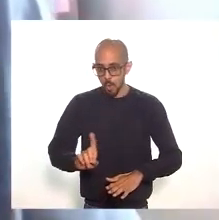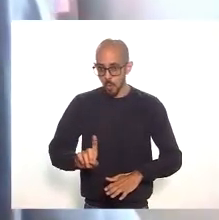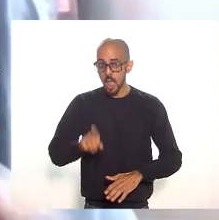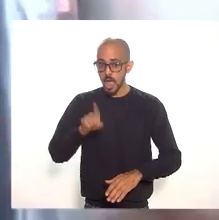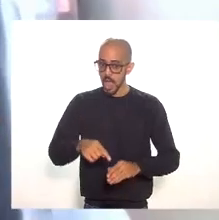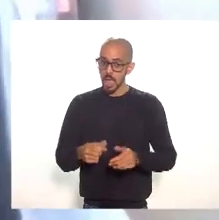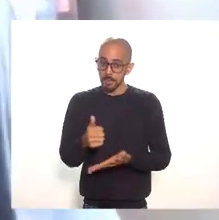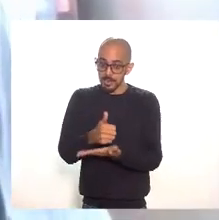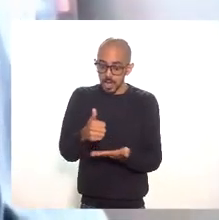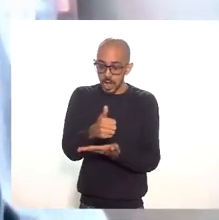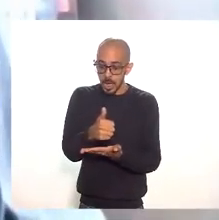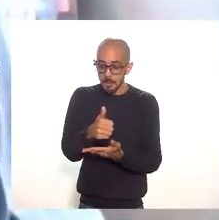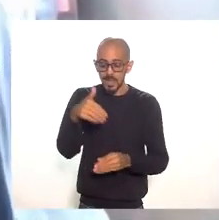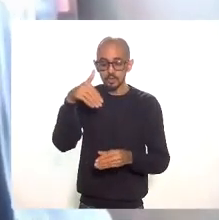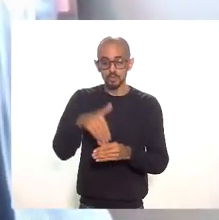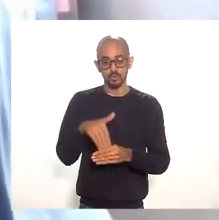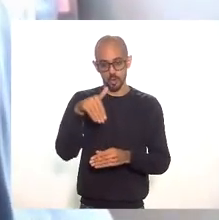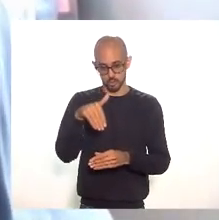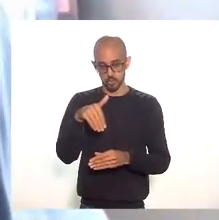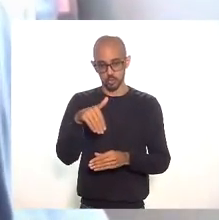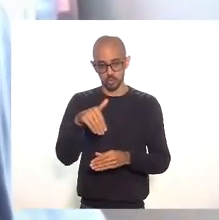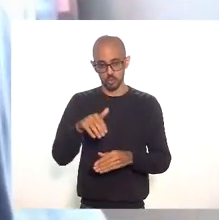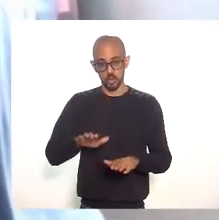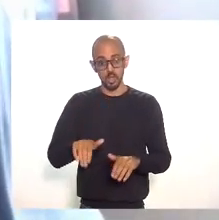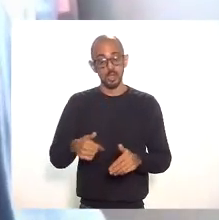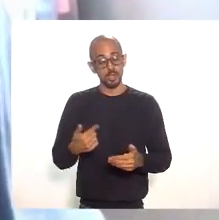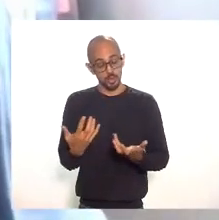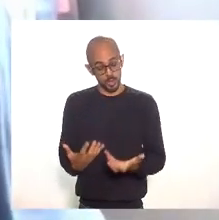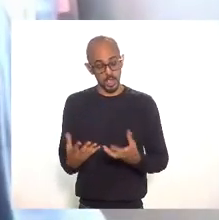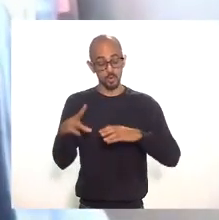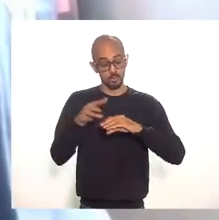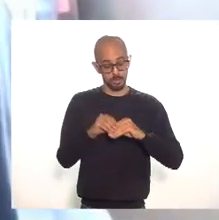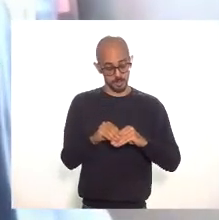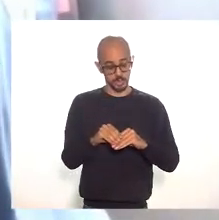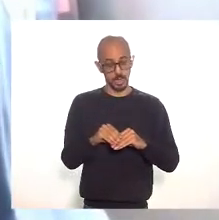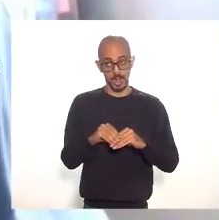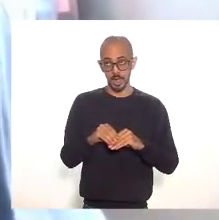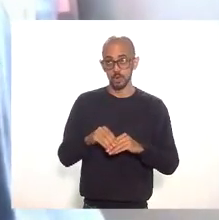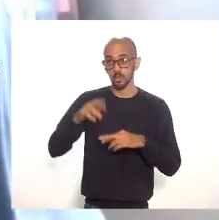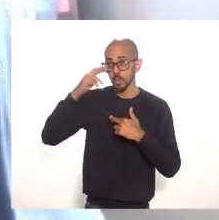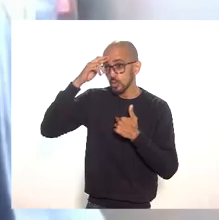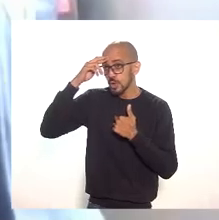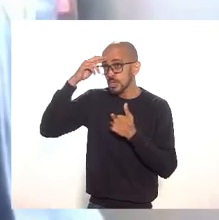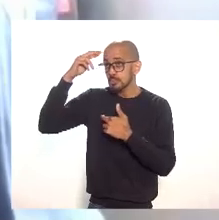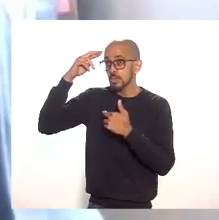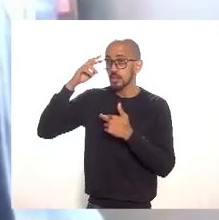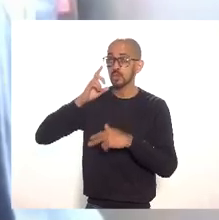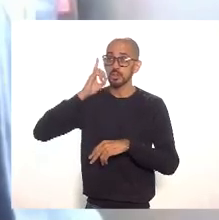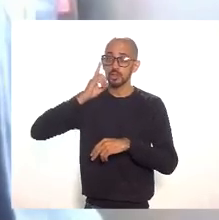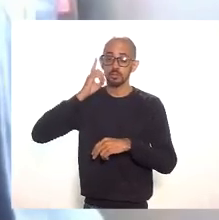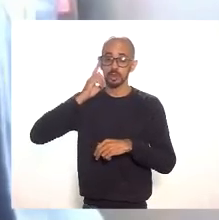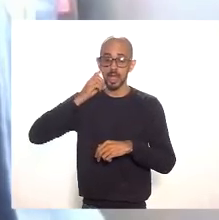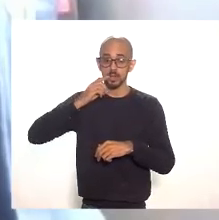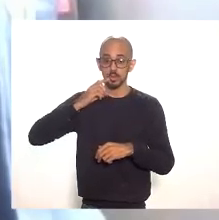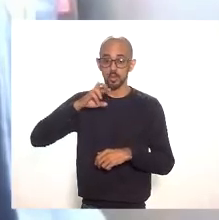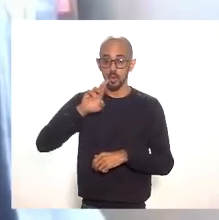voto. Eu acrescento, respeitosamente, ao deputado Rodrigo